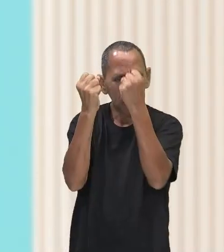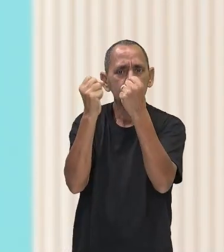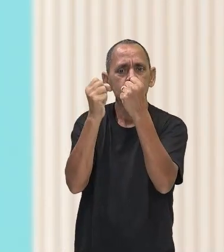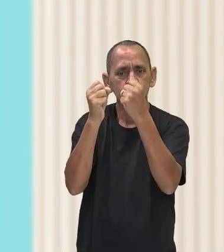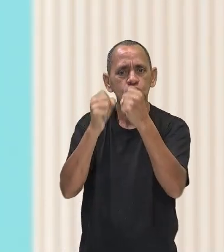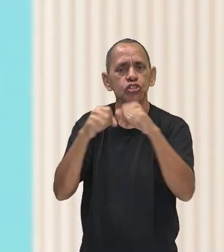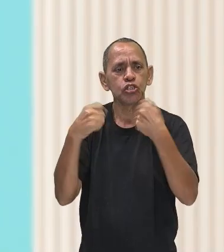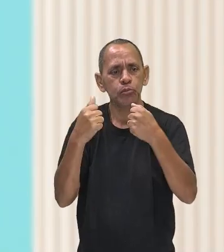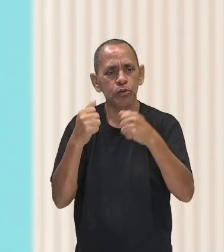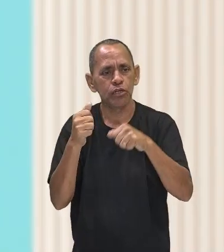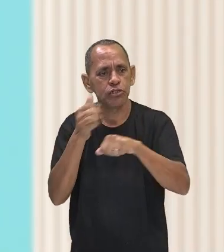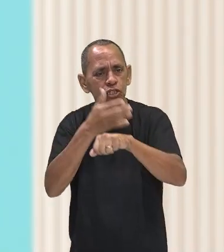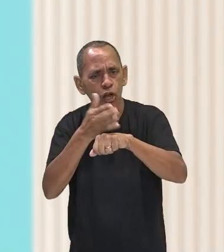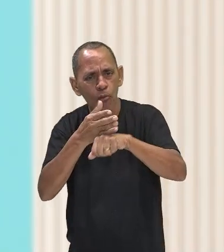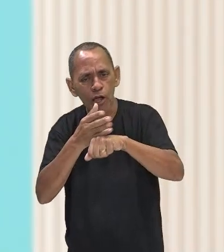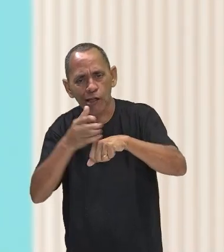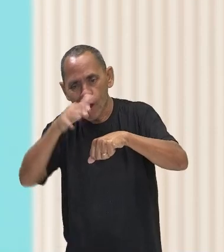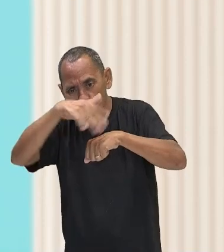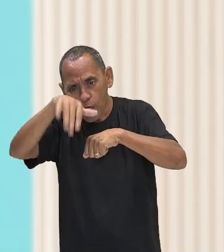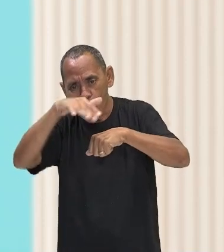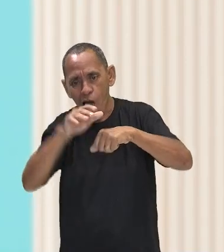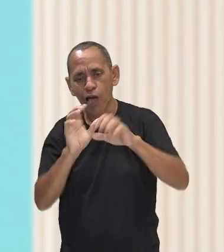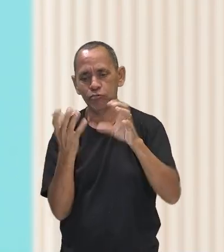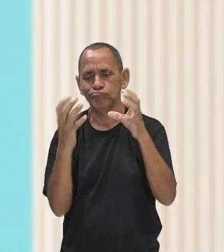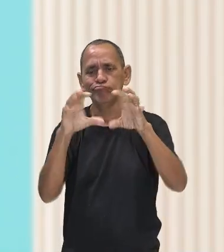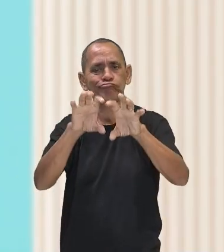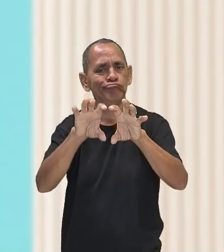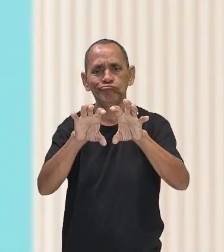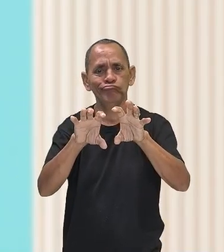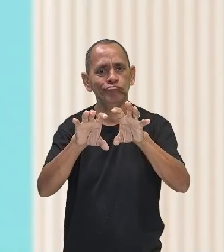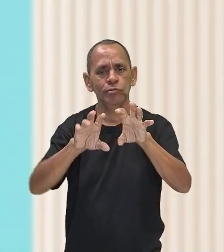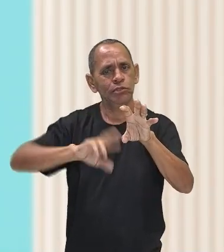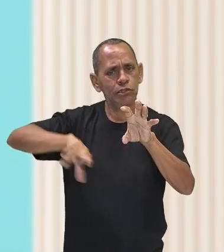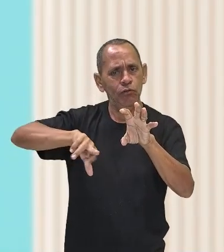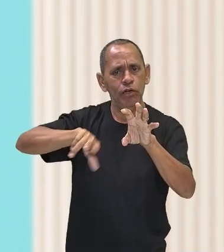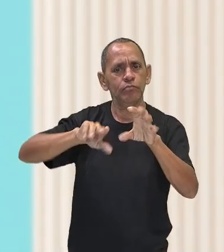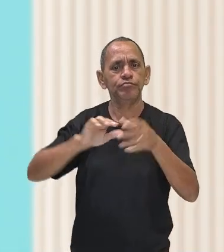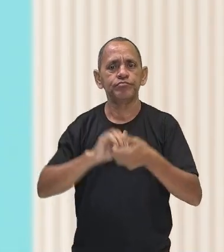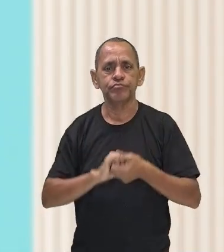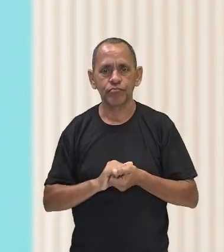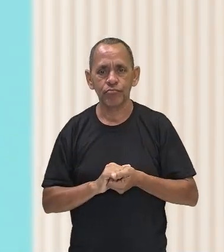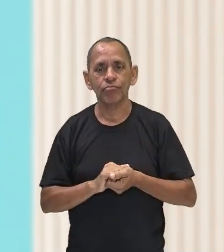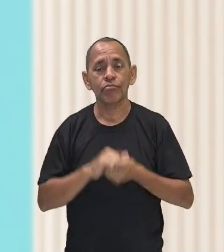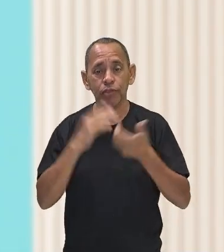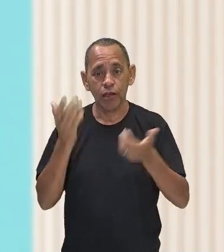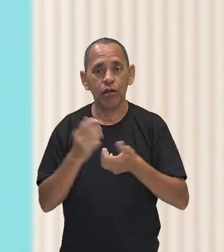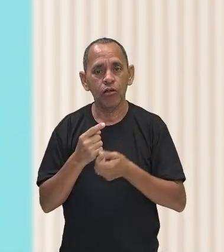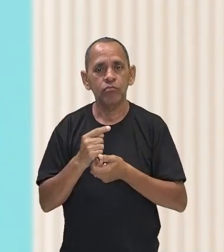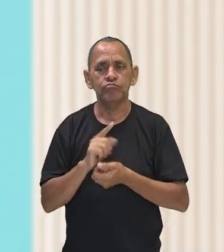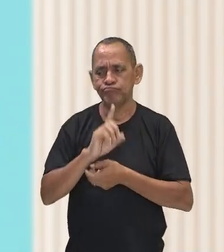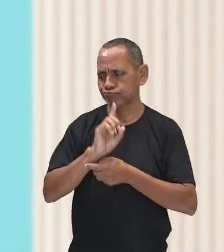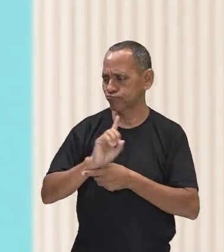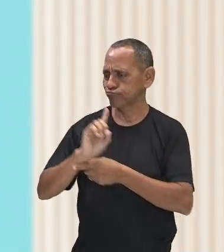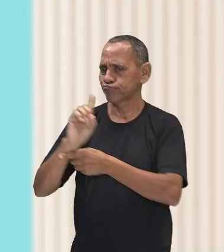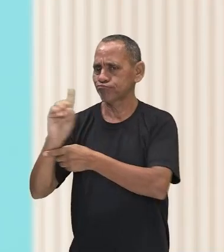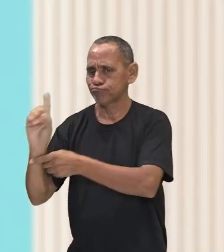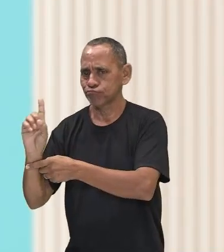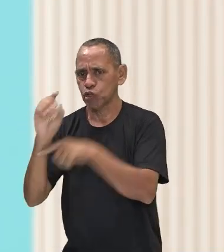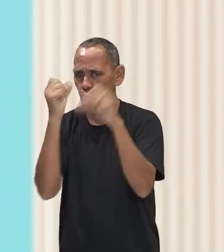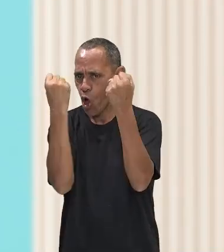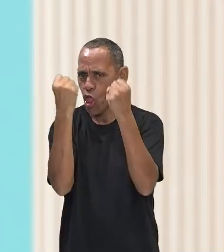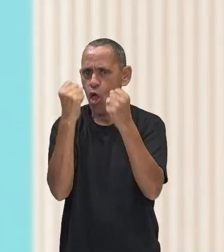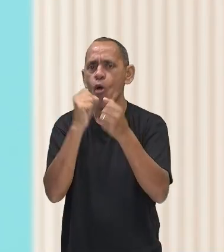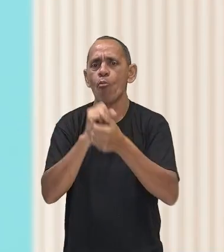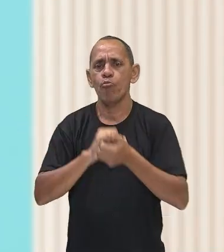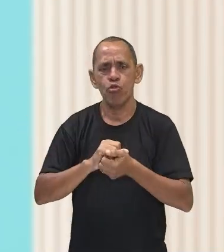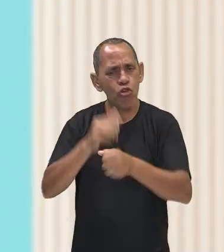trabalhar a região do glúteo com tanta eficiência não certo Então quando você estiver lá na sua academia ou você estiver fazendo